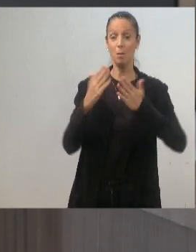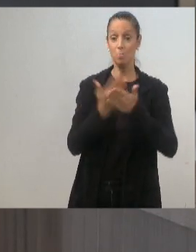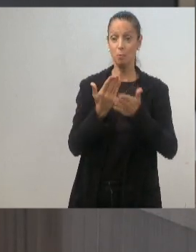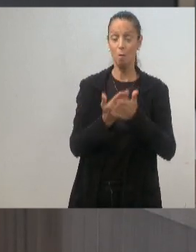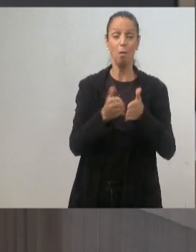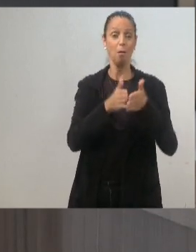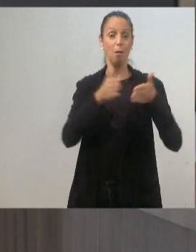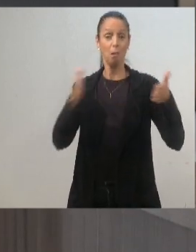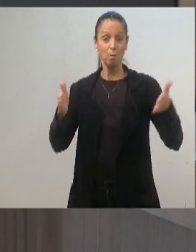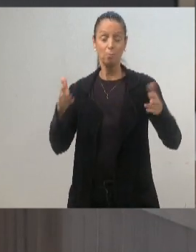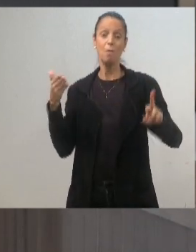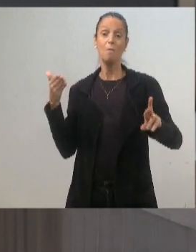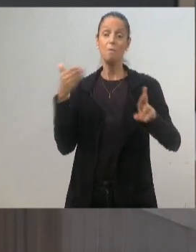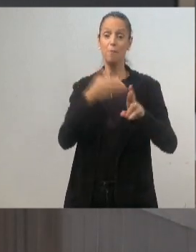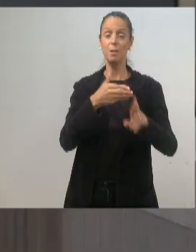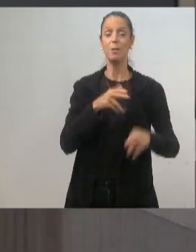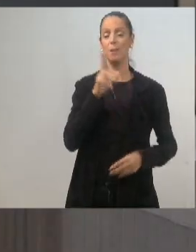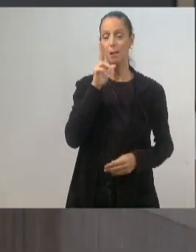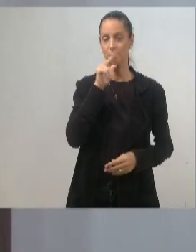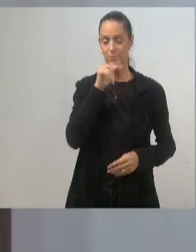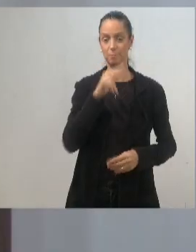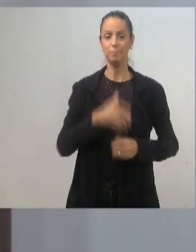ali na região do bairro Água Verde. Parabéns.